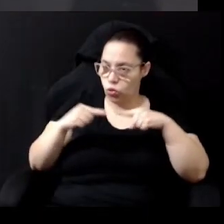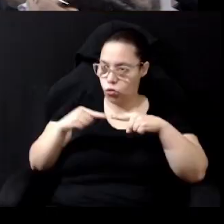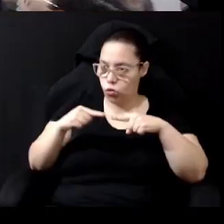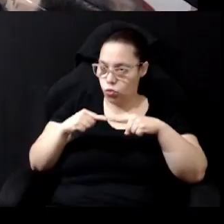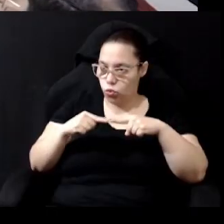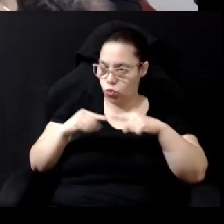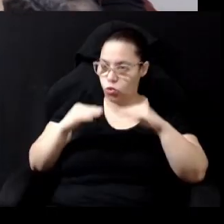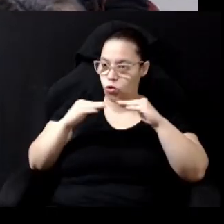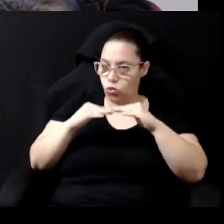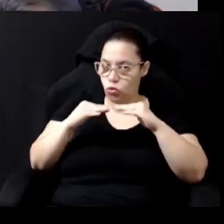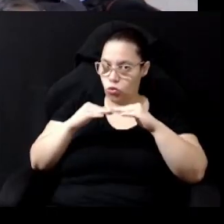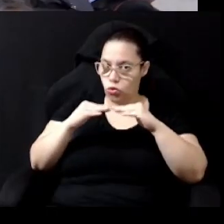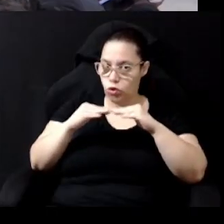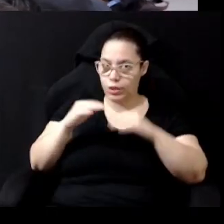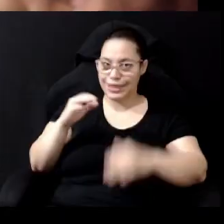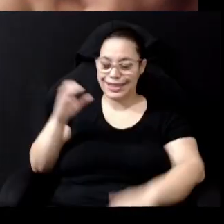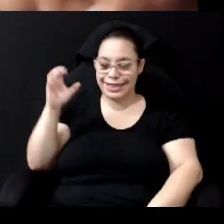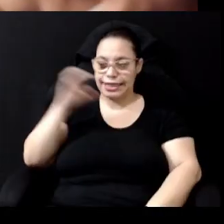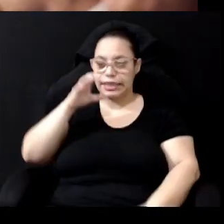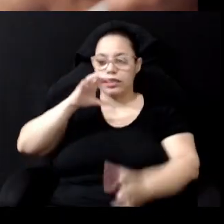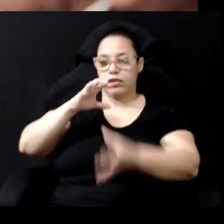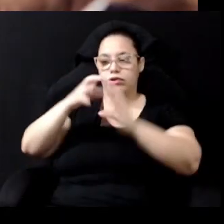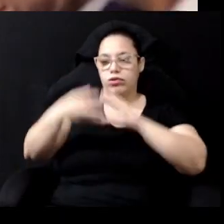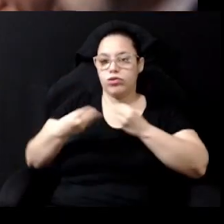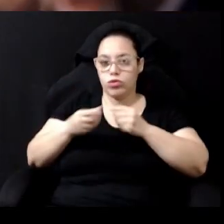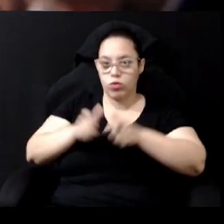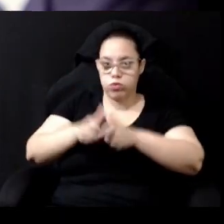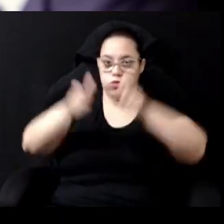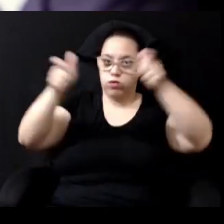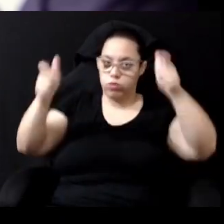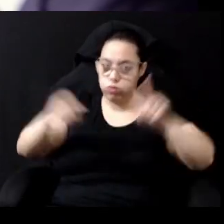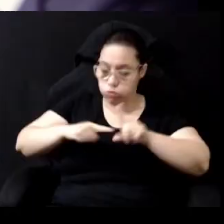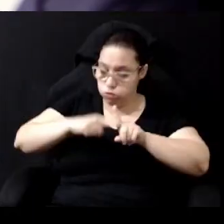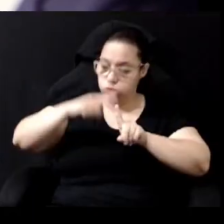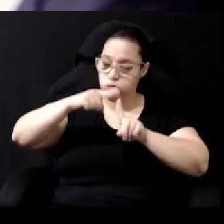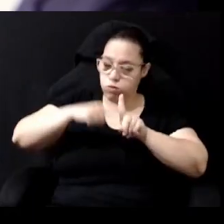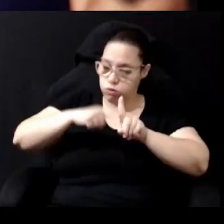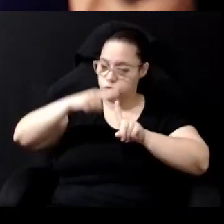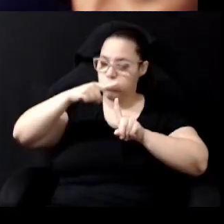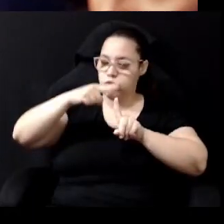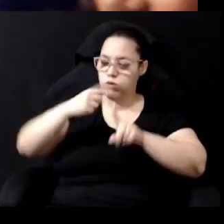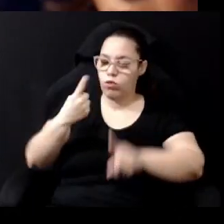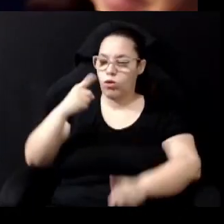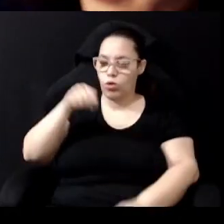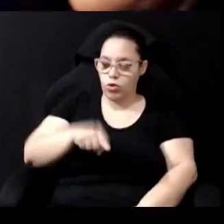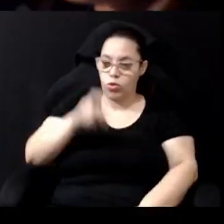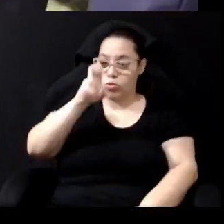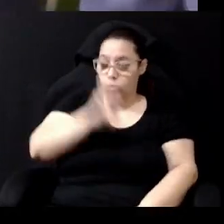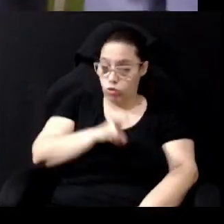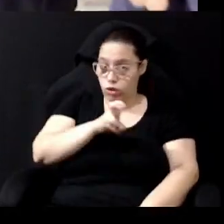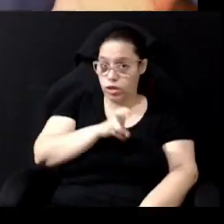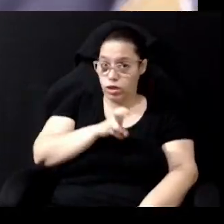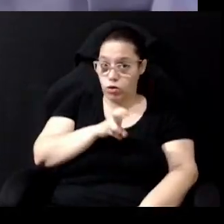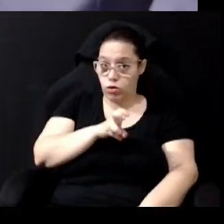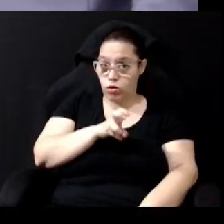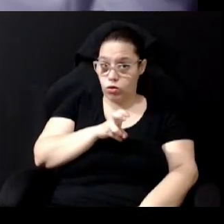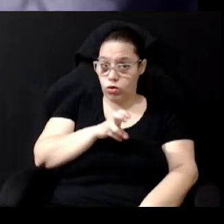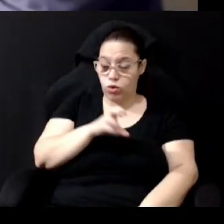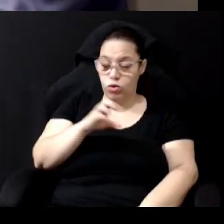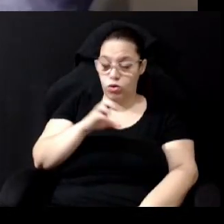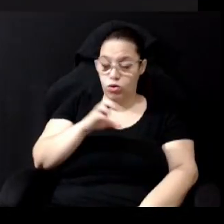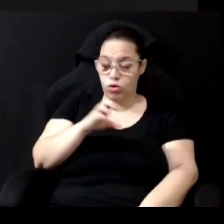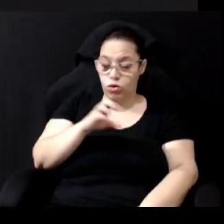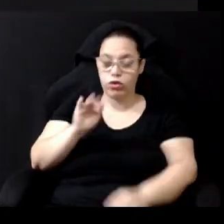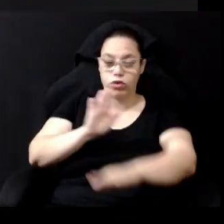acordo sobre as formas de lidar com a crise climática, como limitar o aumento da temperatura global a 1,5 graus